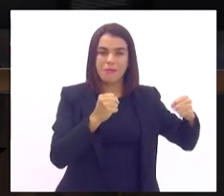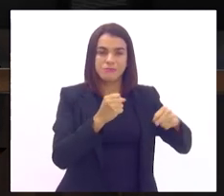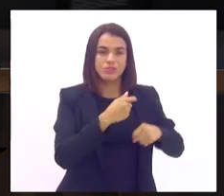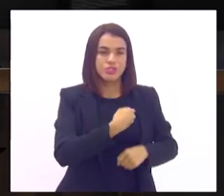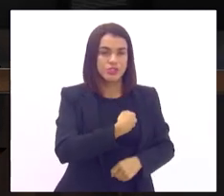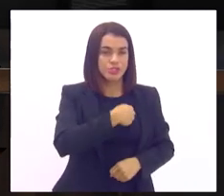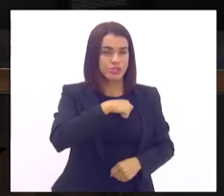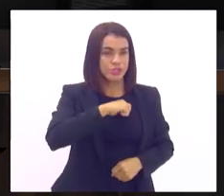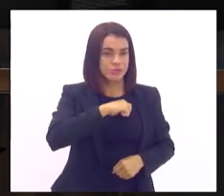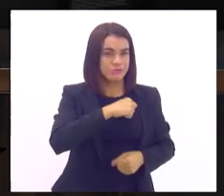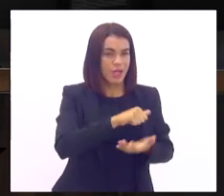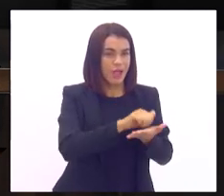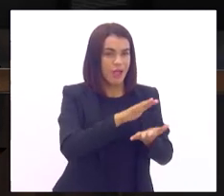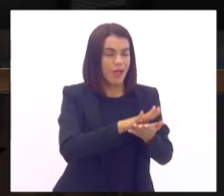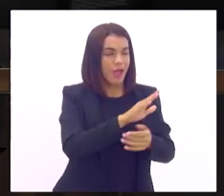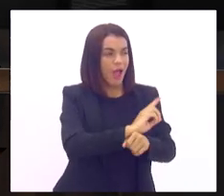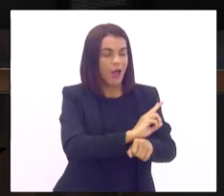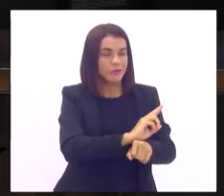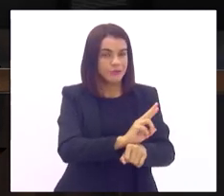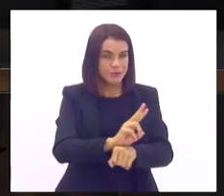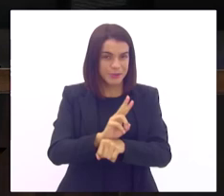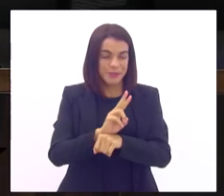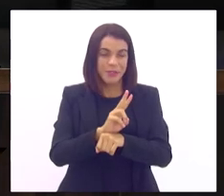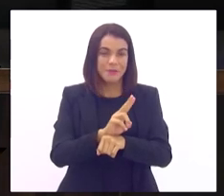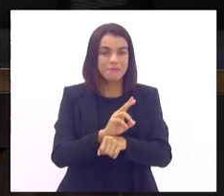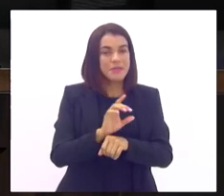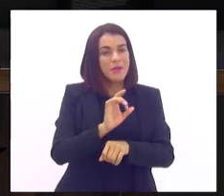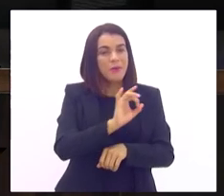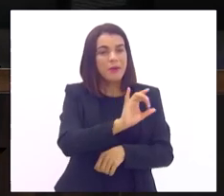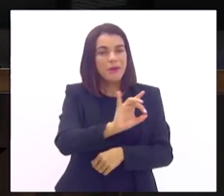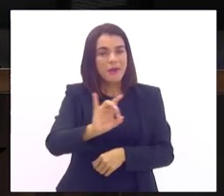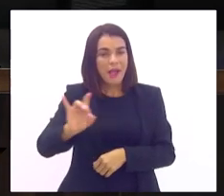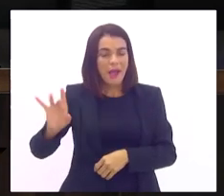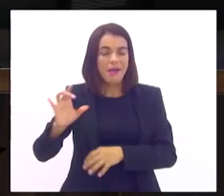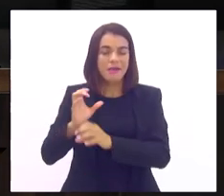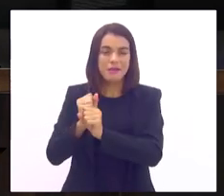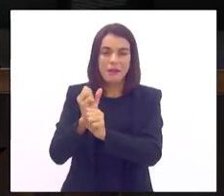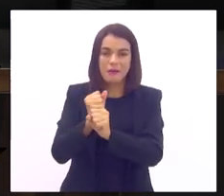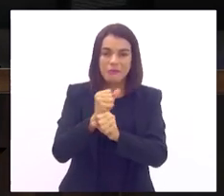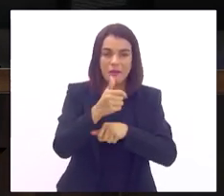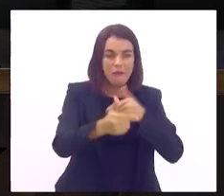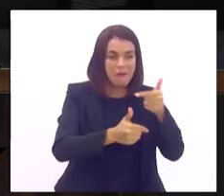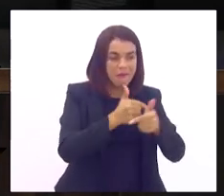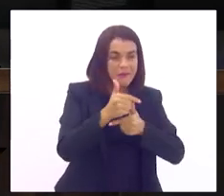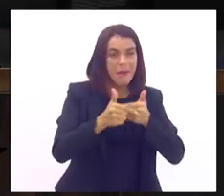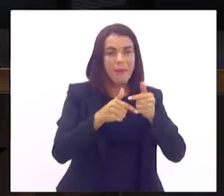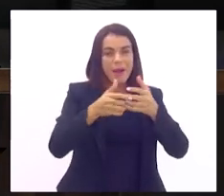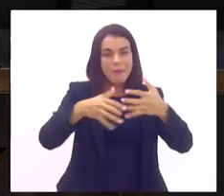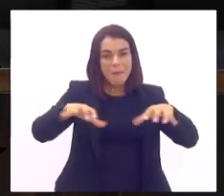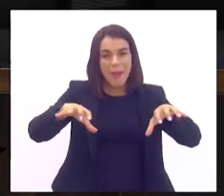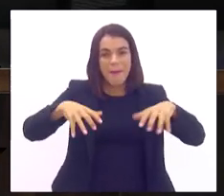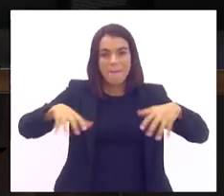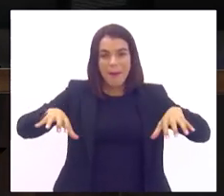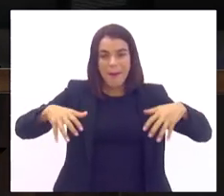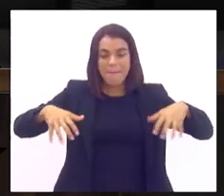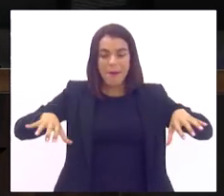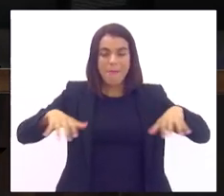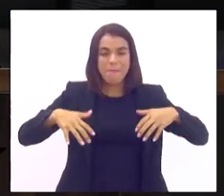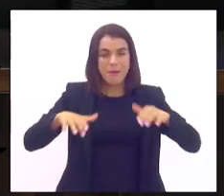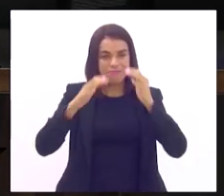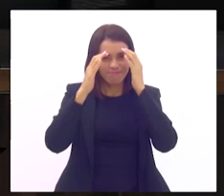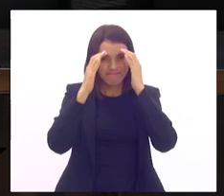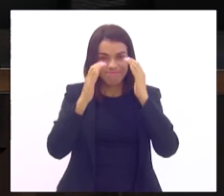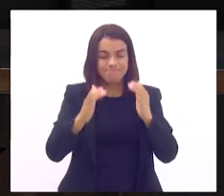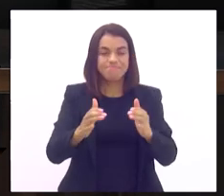auditoria, cada um no seu papel, cada um exercendo a sua missão, cada um acordando todo dia e cumprindo a sua